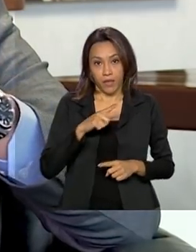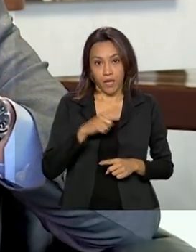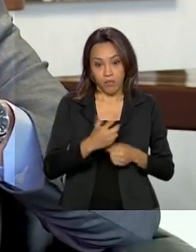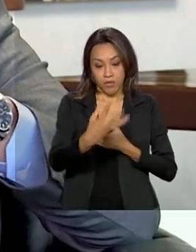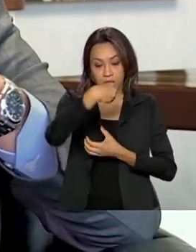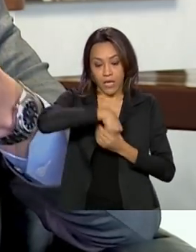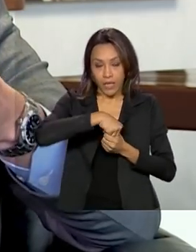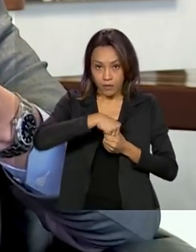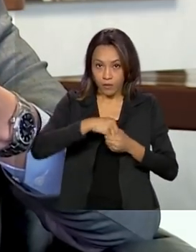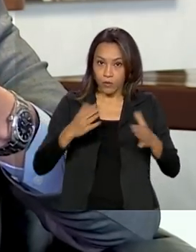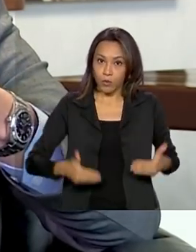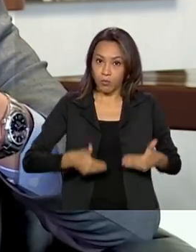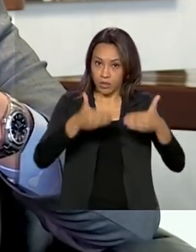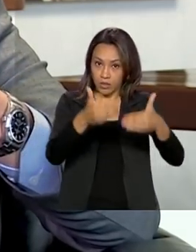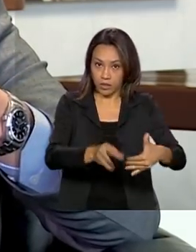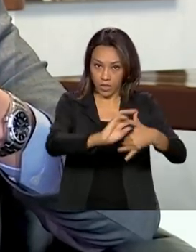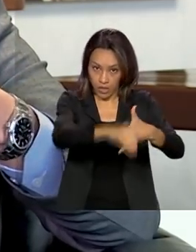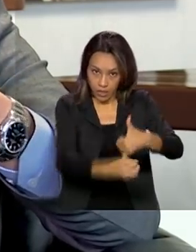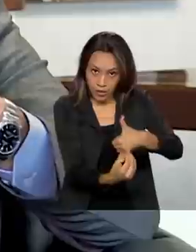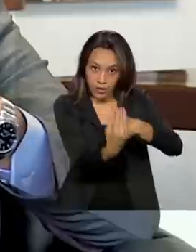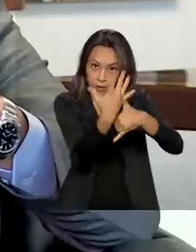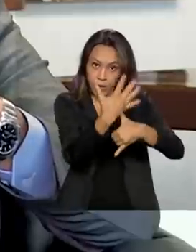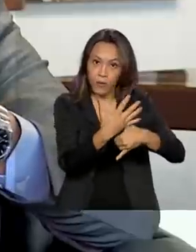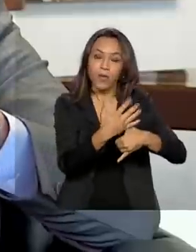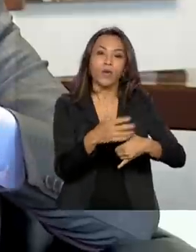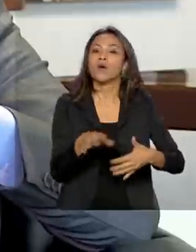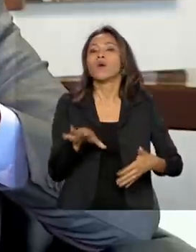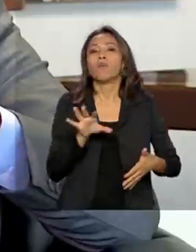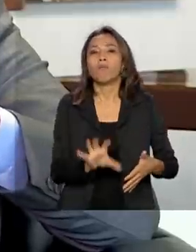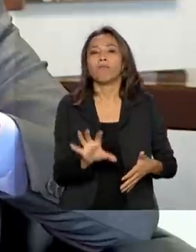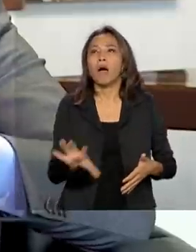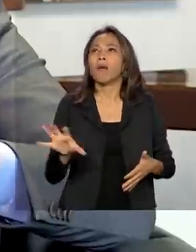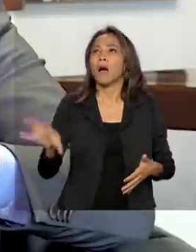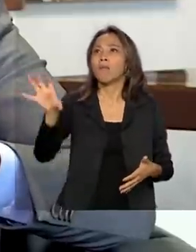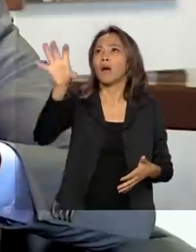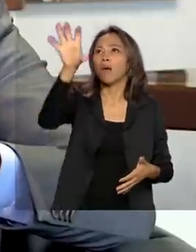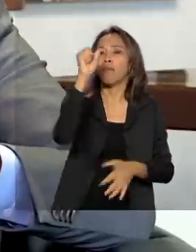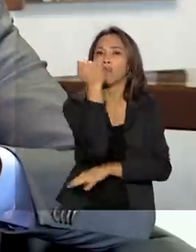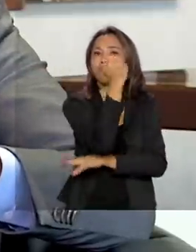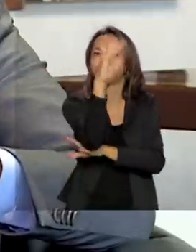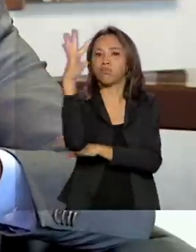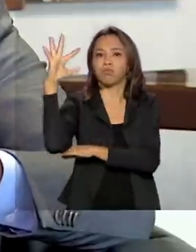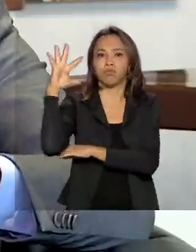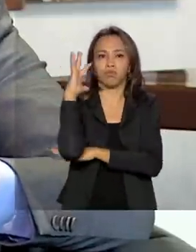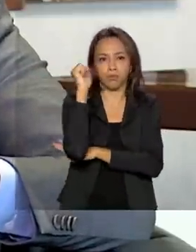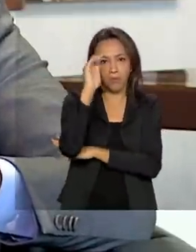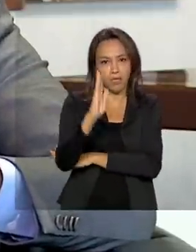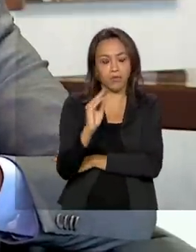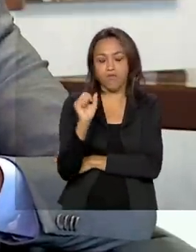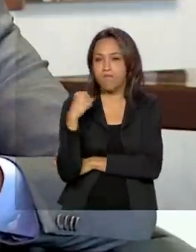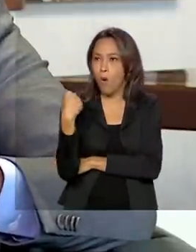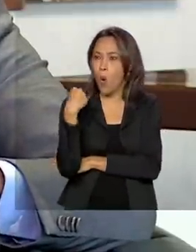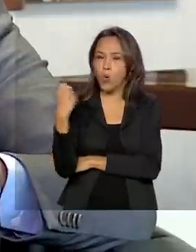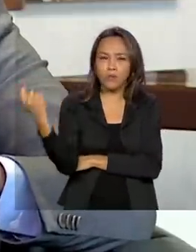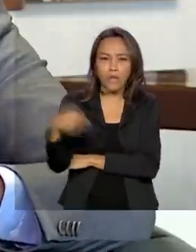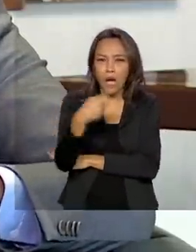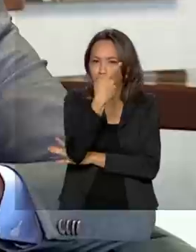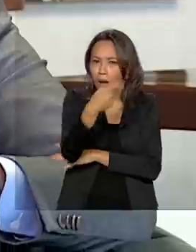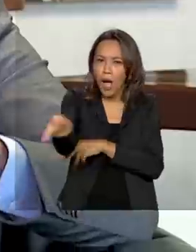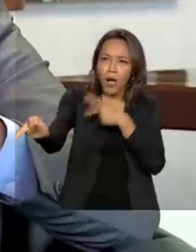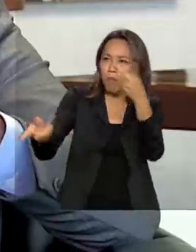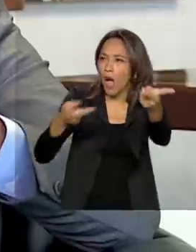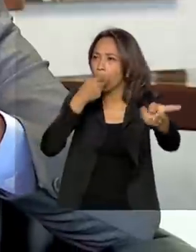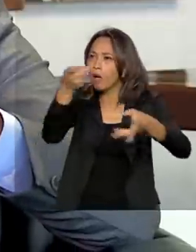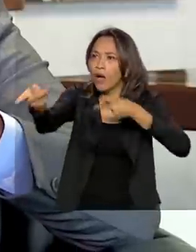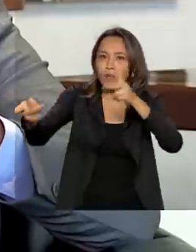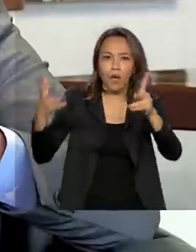Ministério do Meio Ambiente, os parques nacionais, como você sabe, muitos deles com grande potencial de ecoturismo, locais maravilhosos